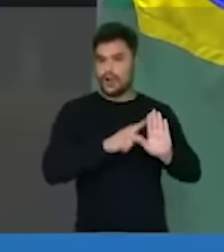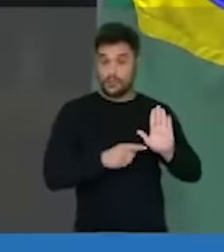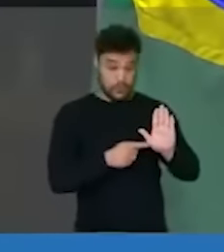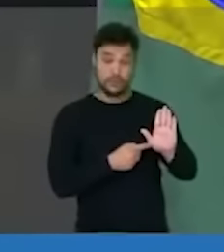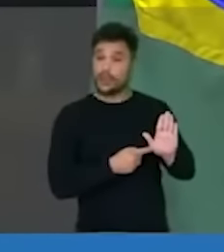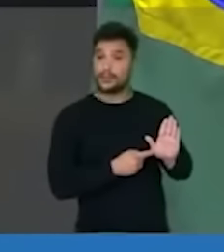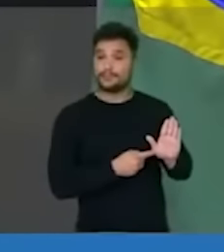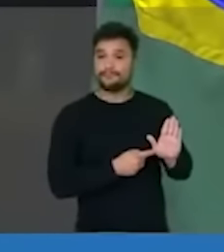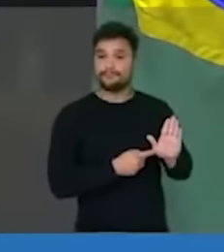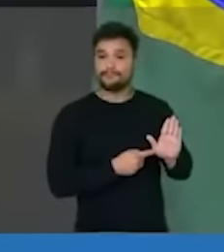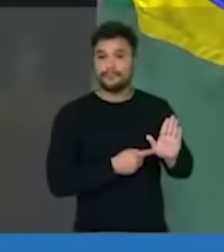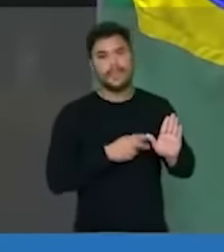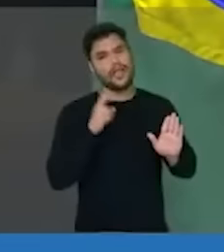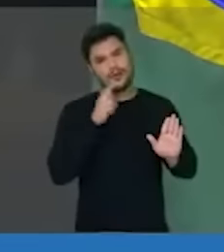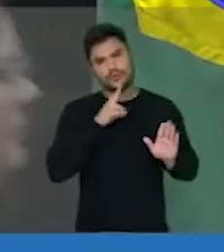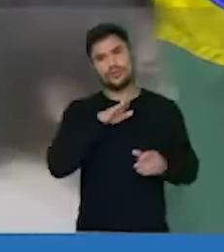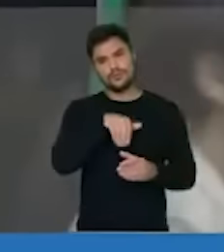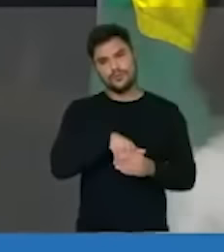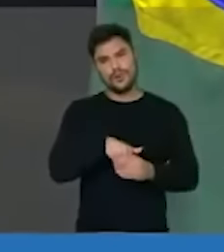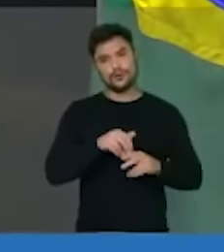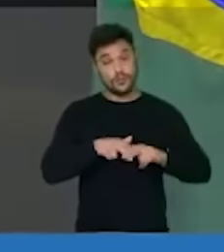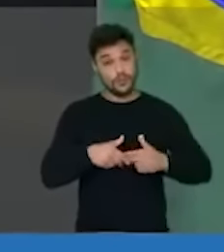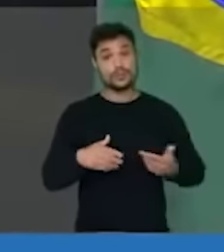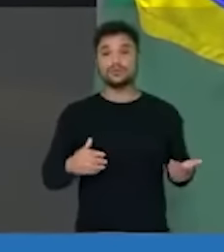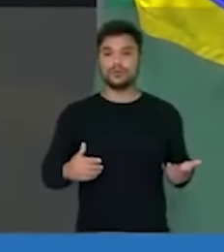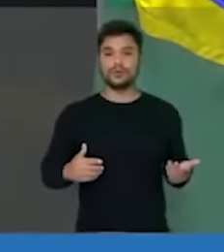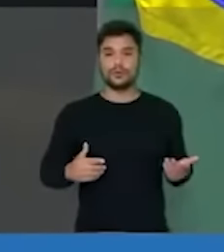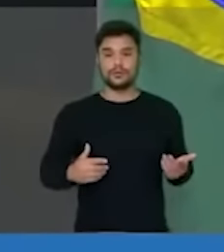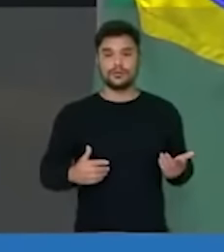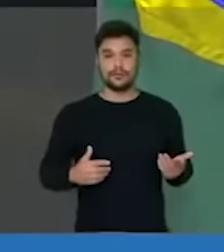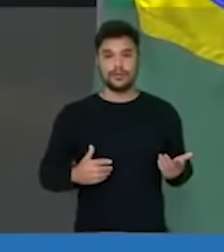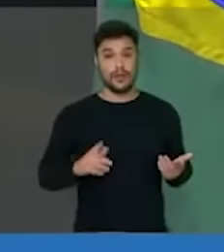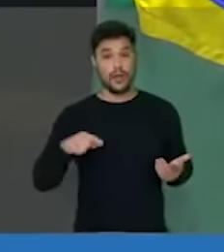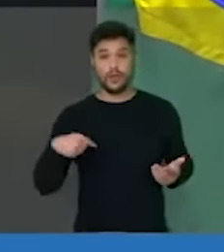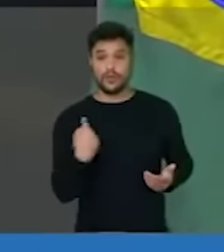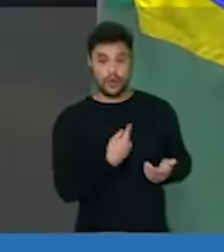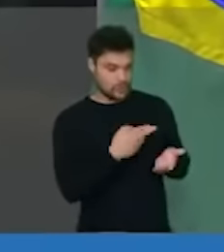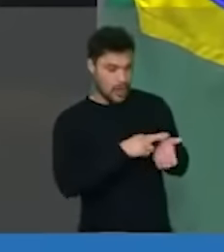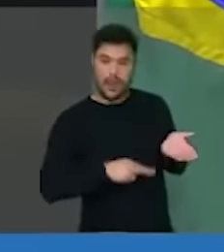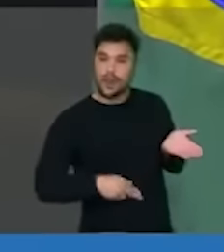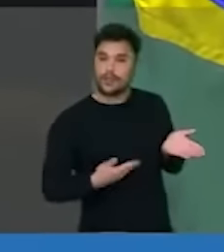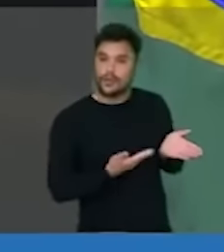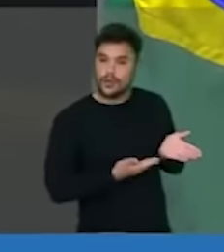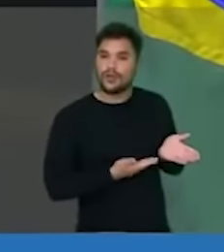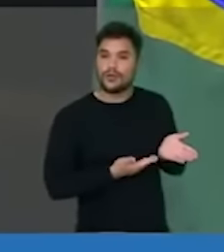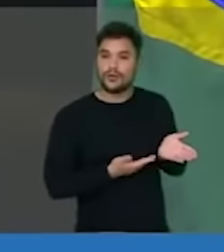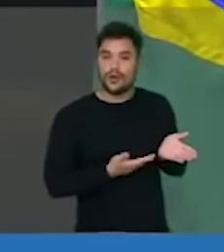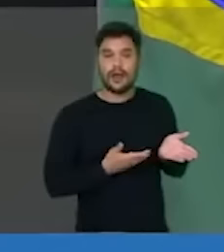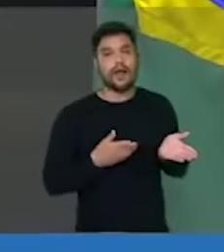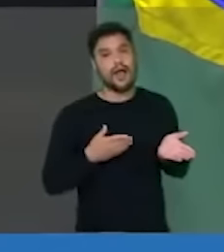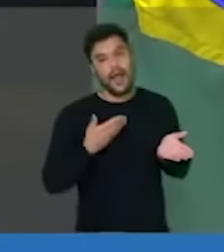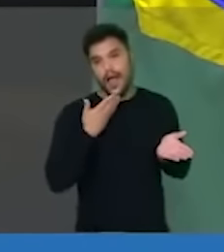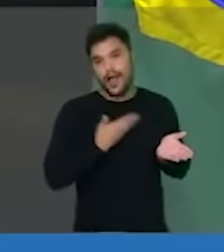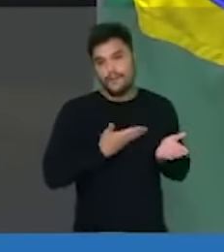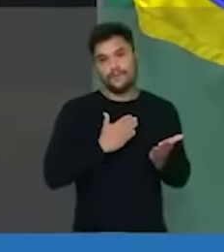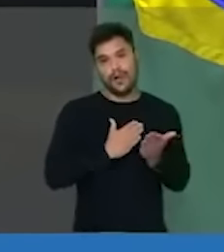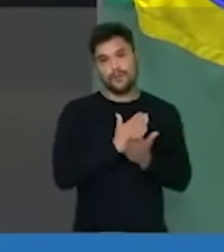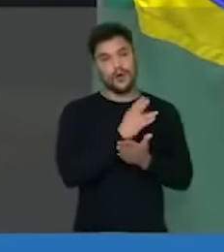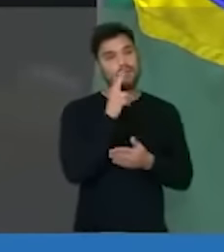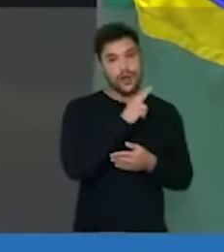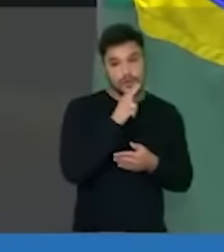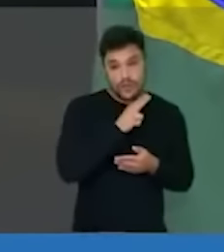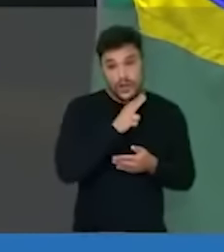modificações e é urgente que se vote. Por isso, presidente, o nosso parecer no sentido de que a gente aprove a urgência e